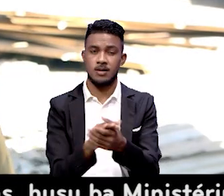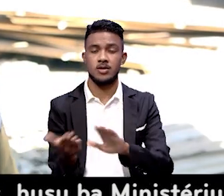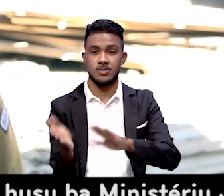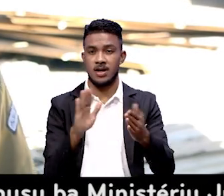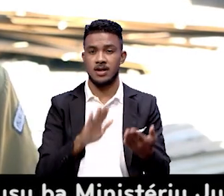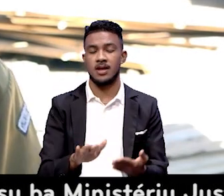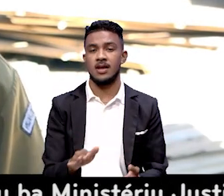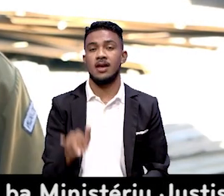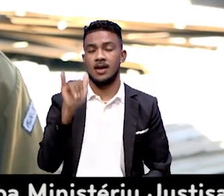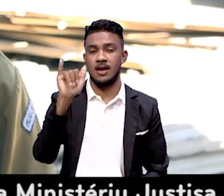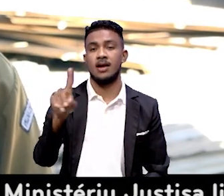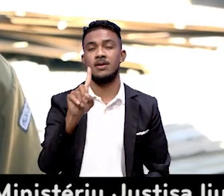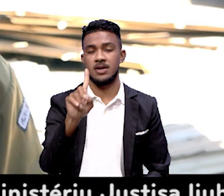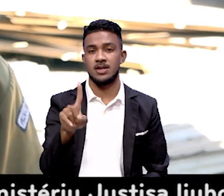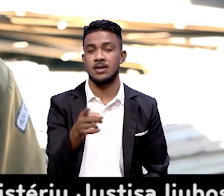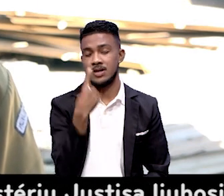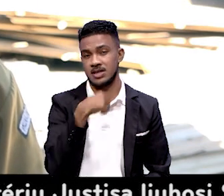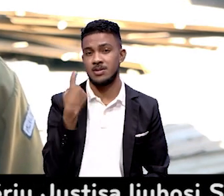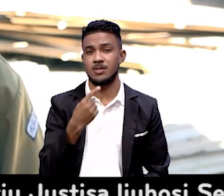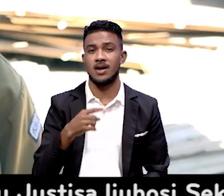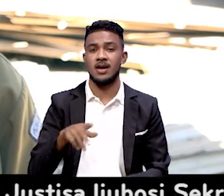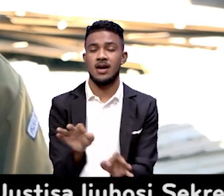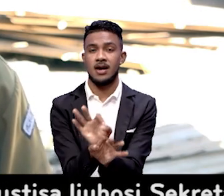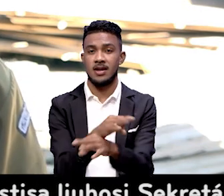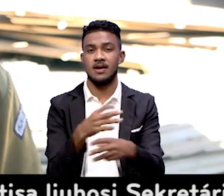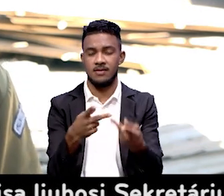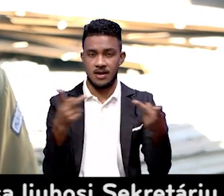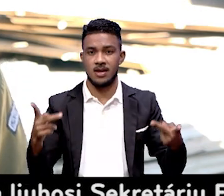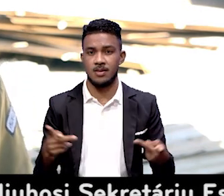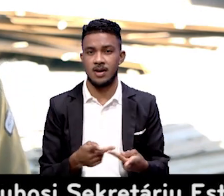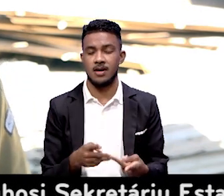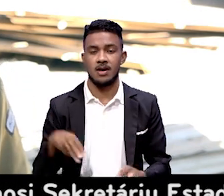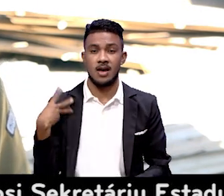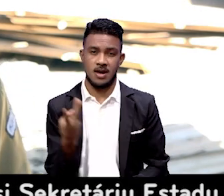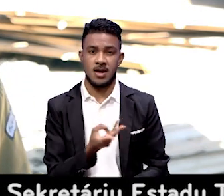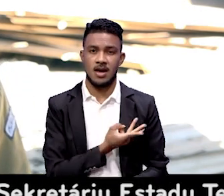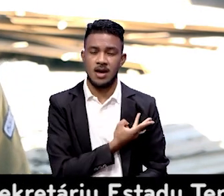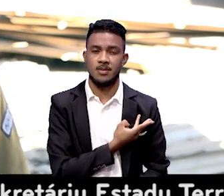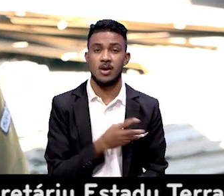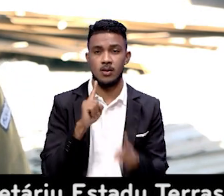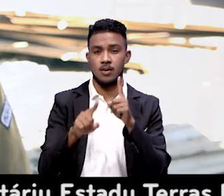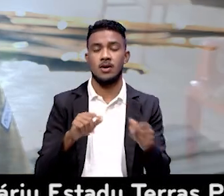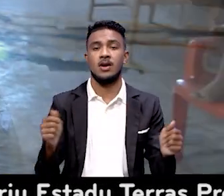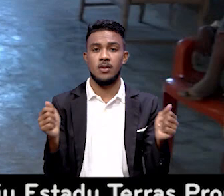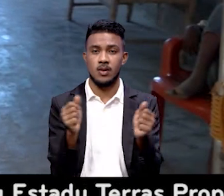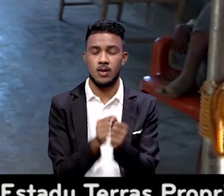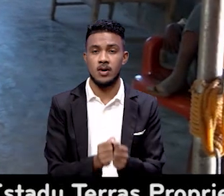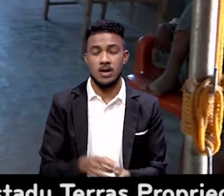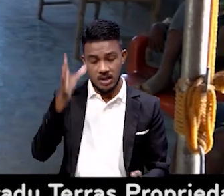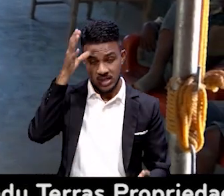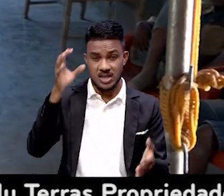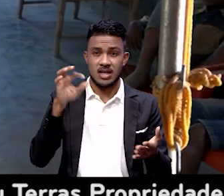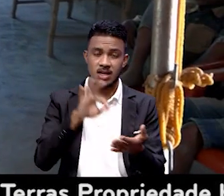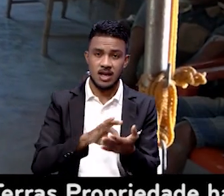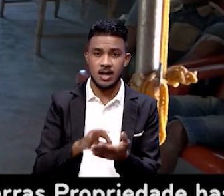a mesa que era sempre bastante fato de lá. Agora a mim coordena bebê com a processão civil para a tu